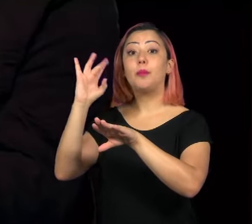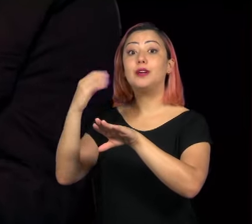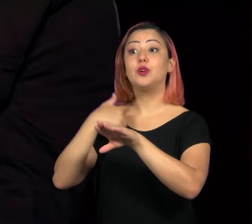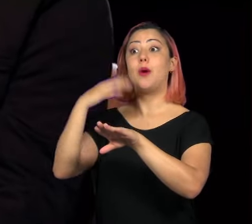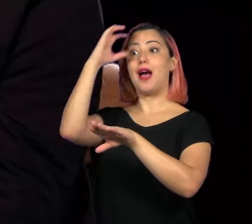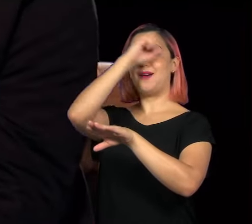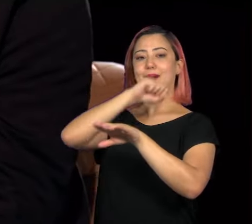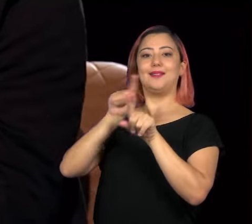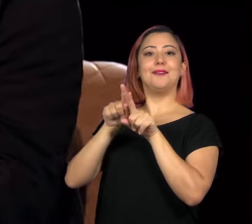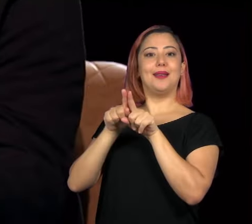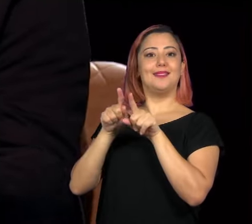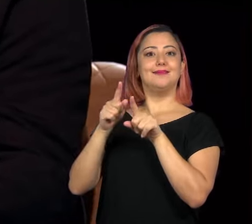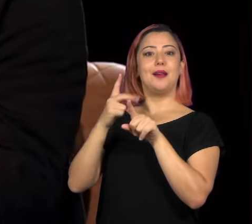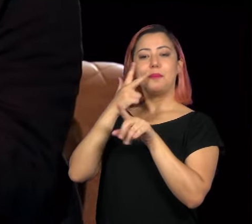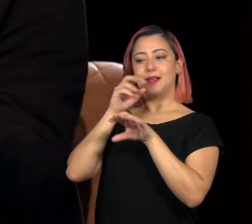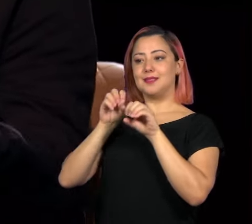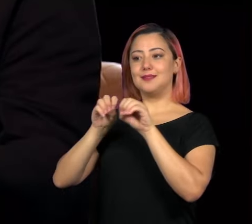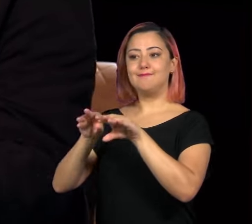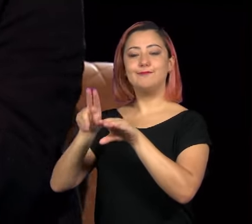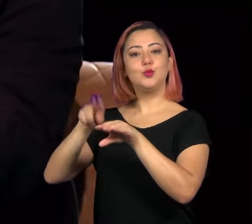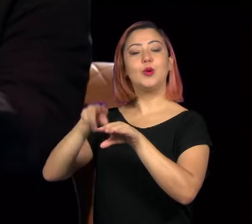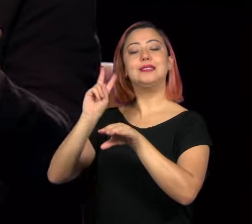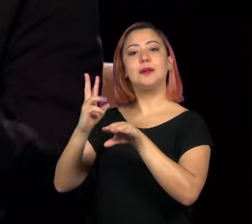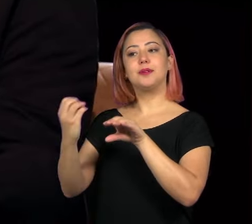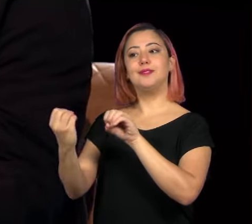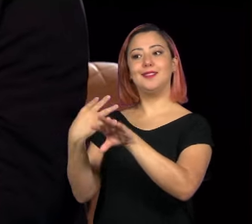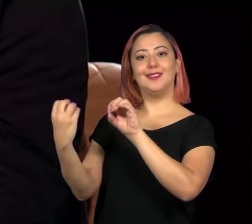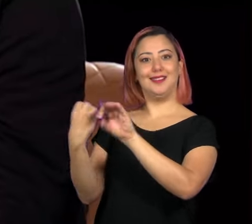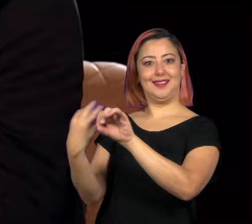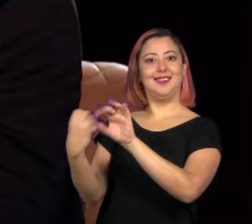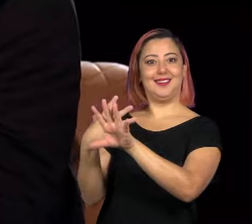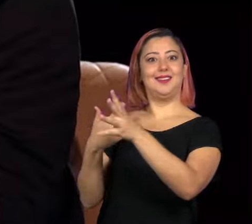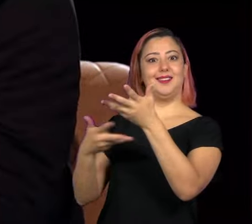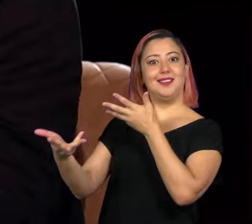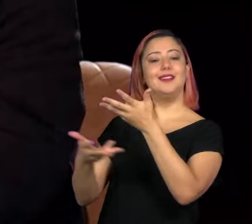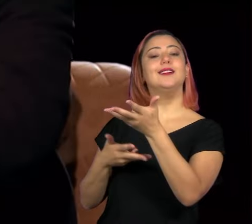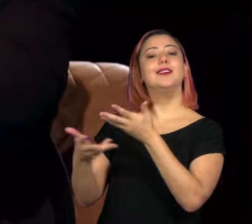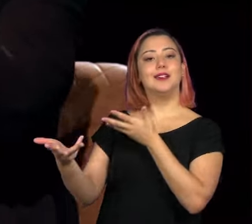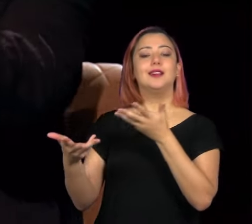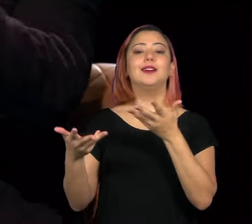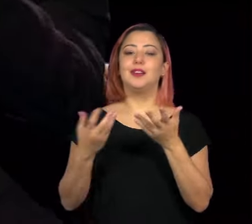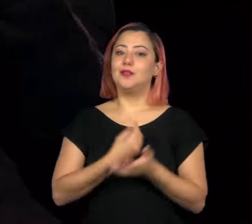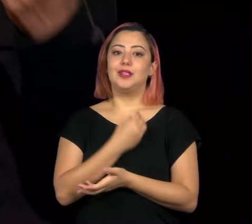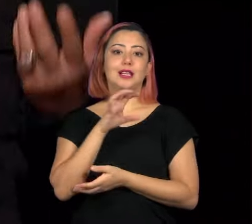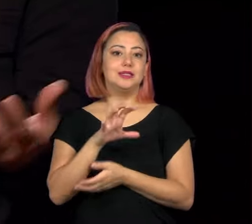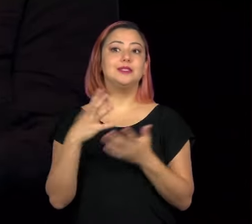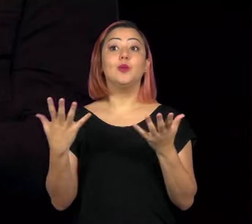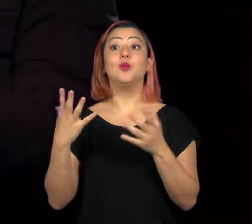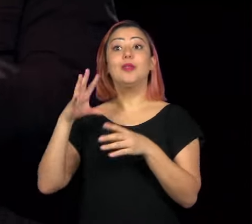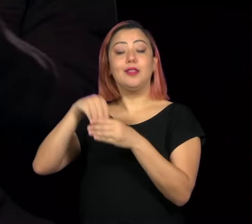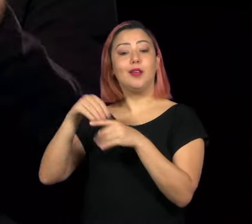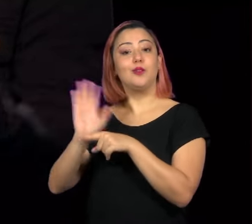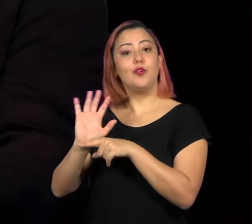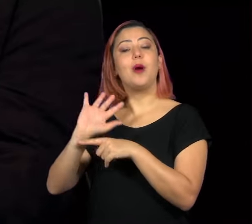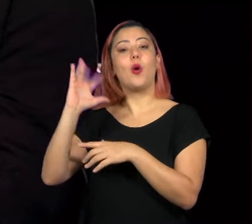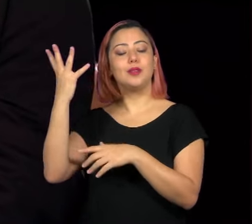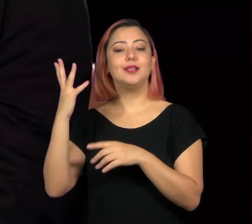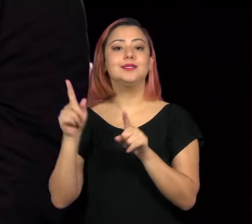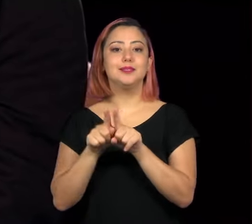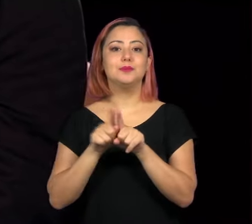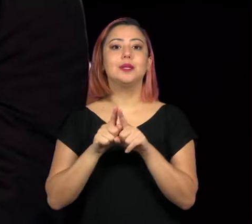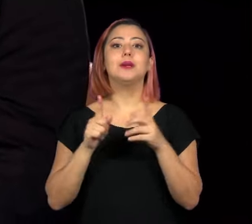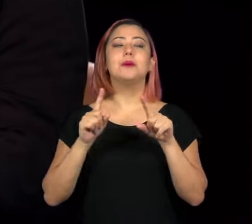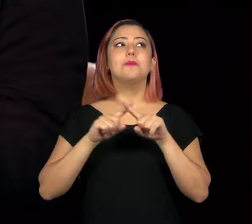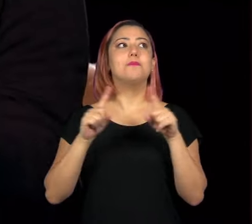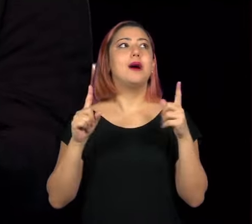um outro modo de viver, embora as coisas mudem pouquíssimo, mas uma outra perspectiva, um pouco mais solar,